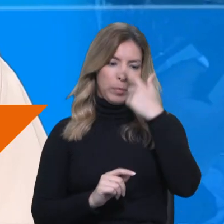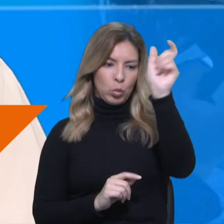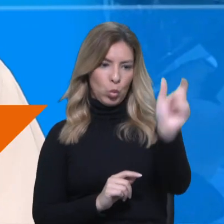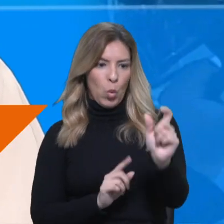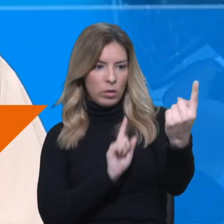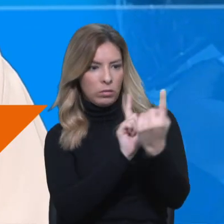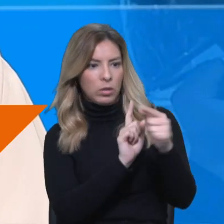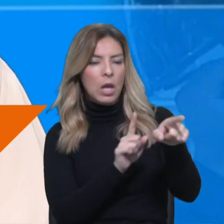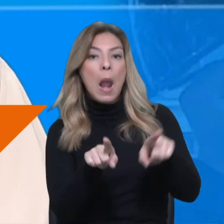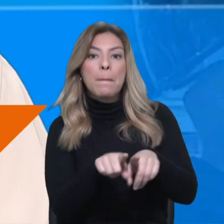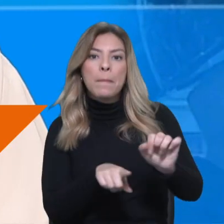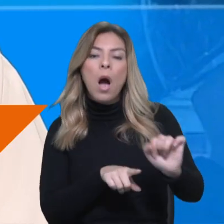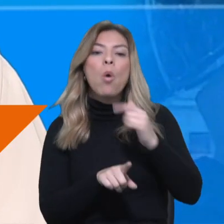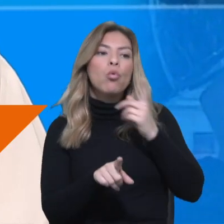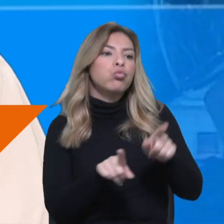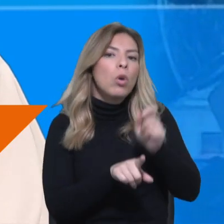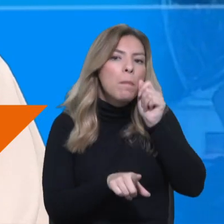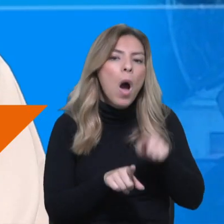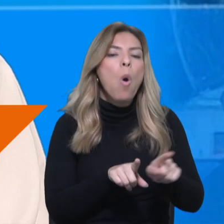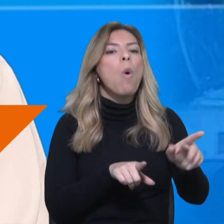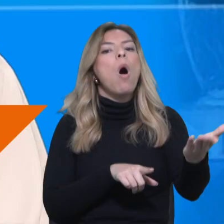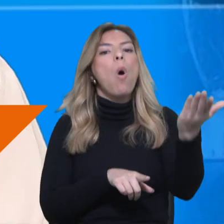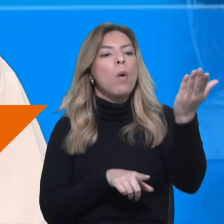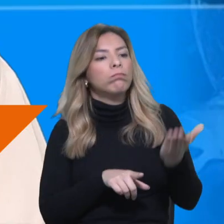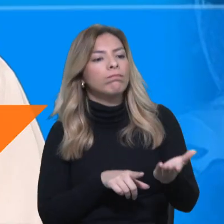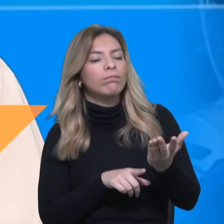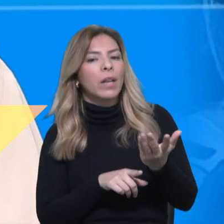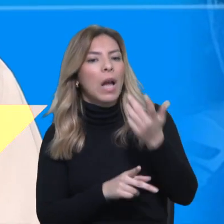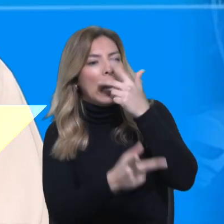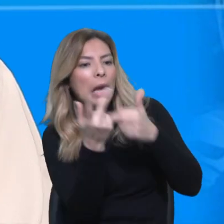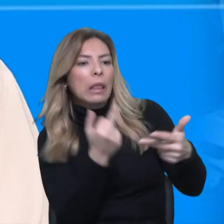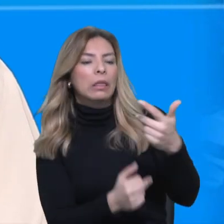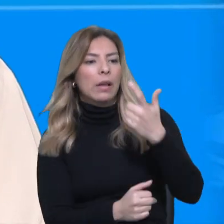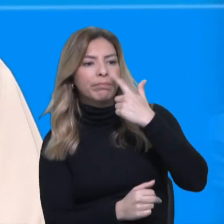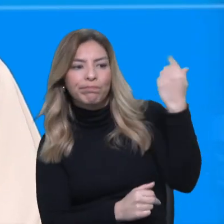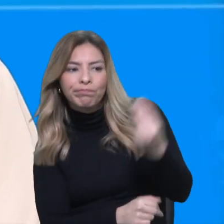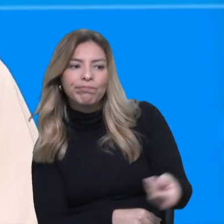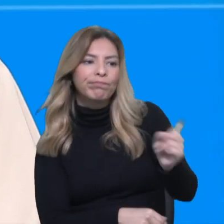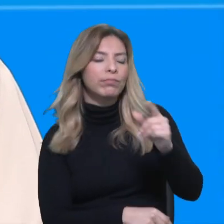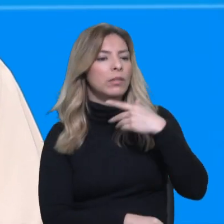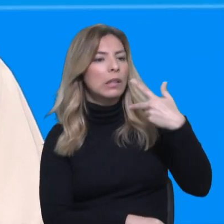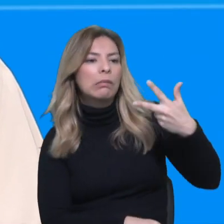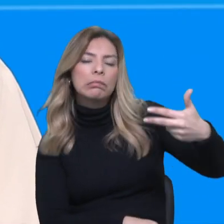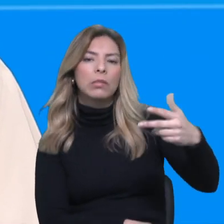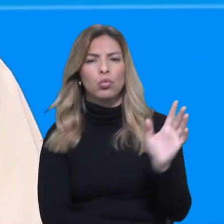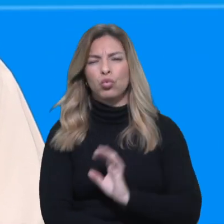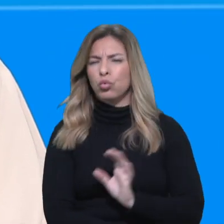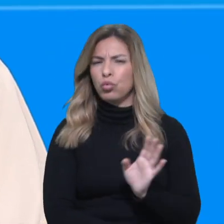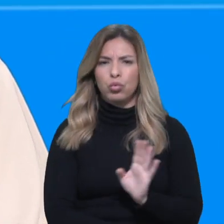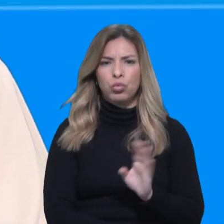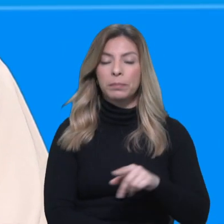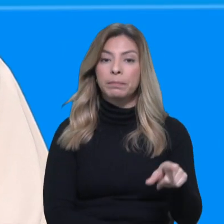irmã, sem o condenar, sem o julgar. E este Evangelho do dia da manhã fala-nos precisamente isso,